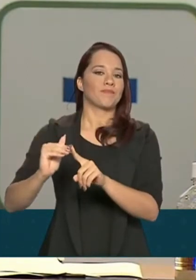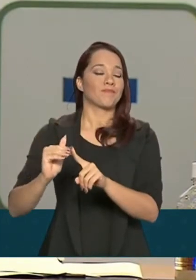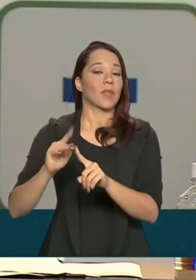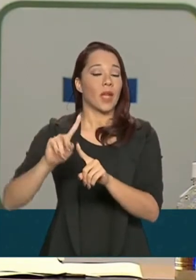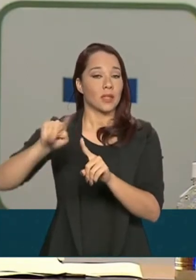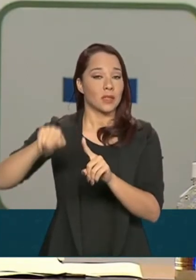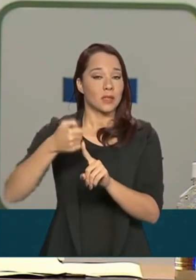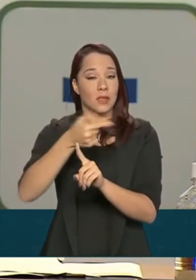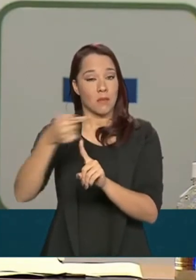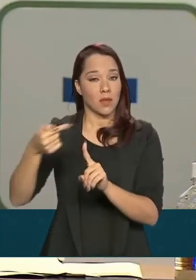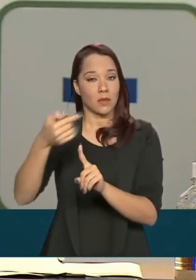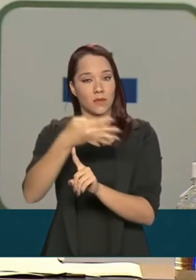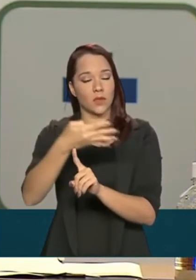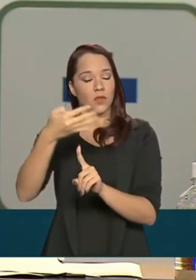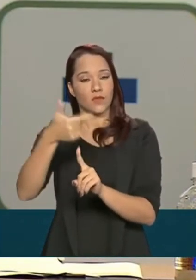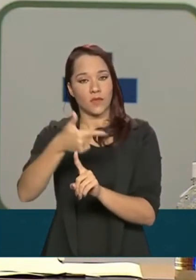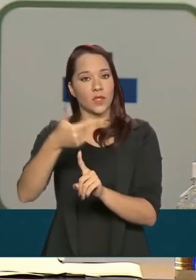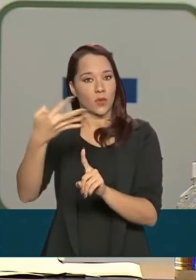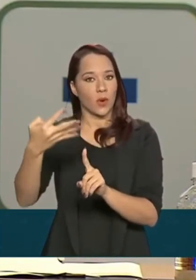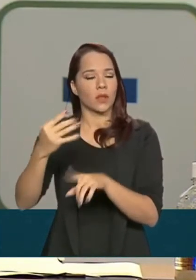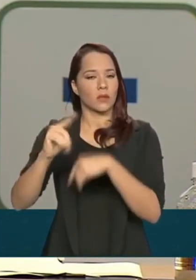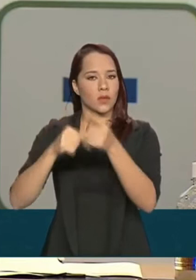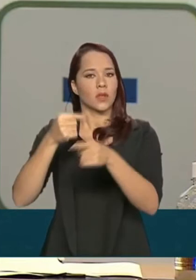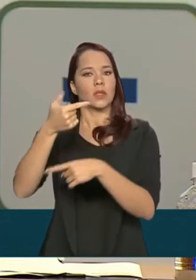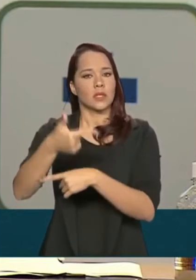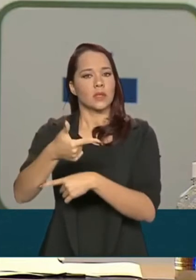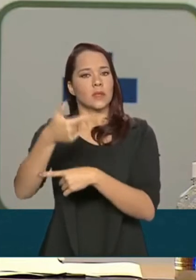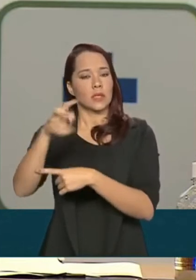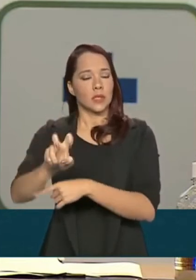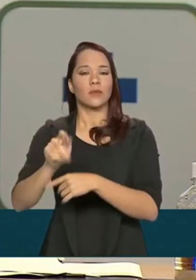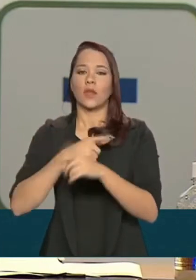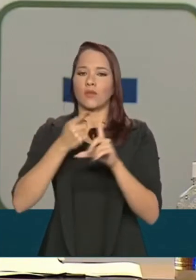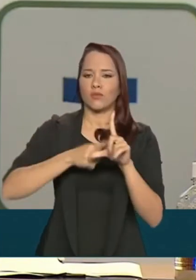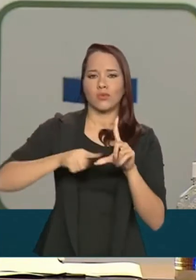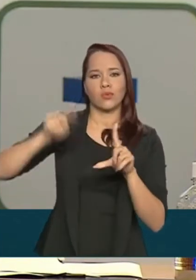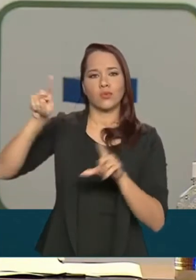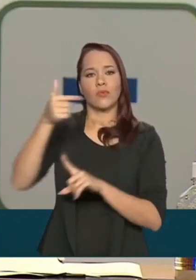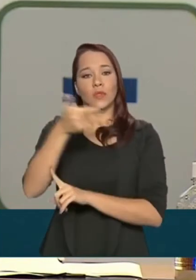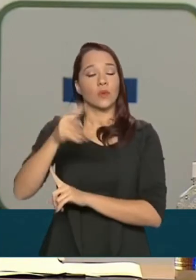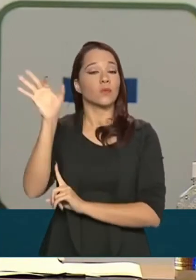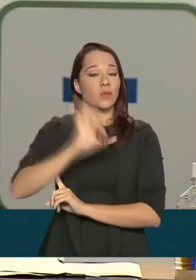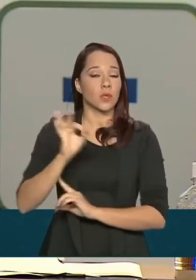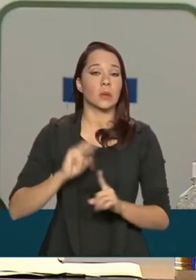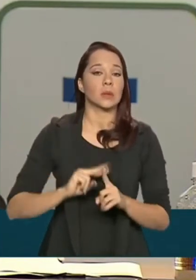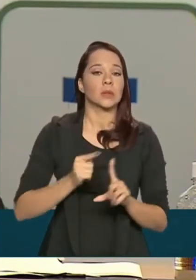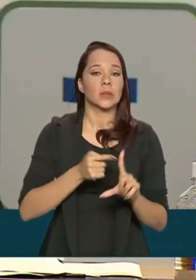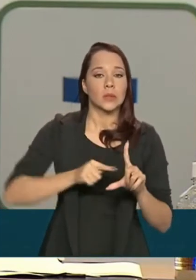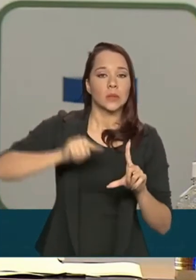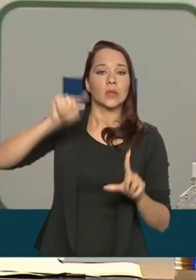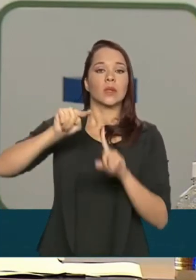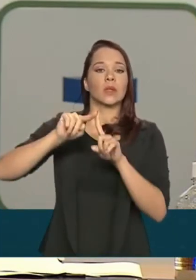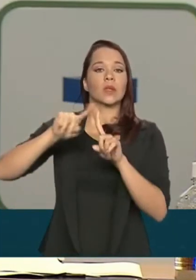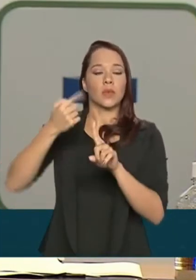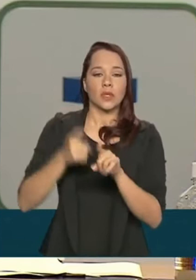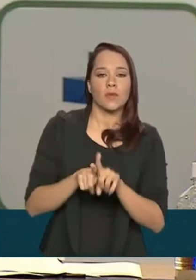Da semana 24 à semana 25, tivemos um aumento bastante significativo de 22%, mas depois tivemos um aumento